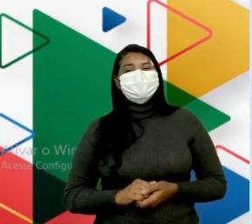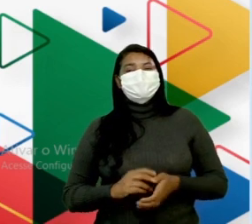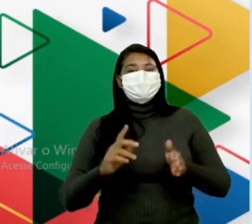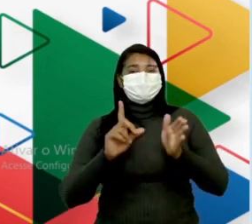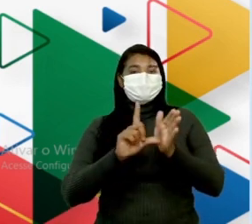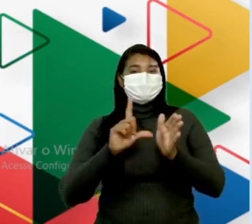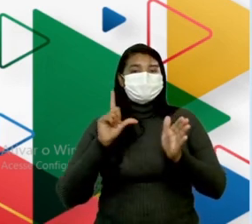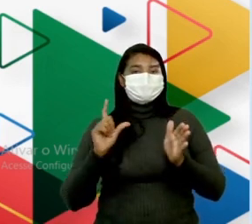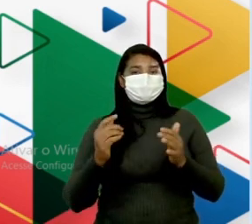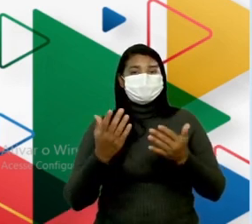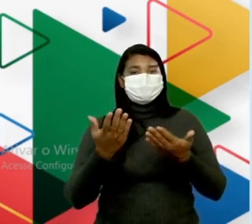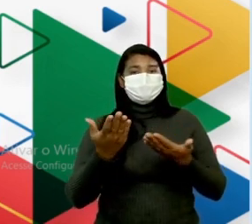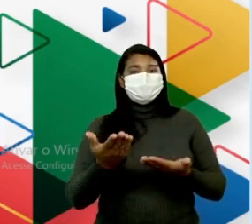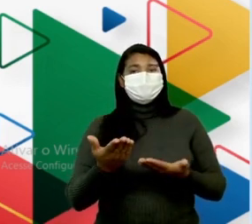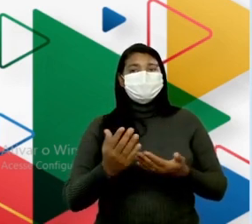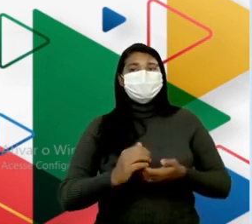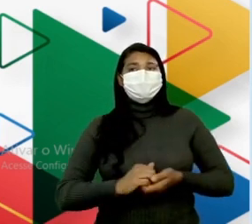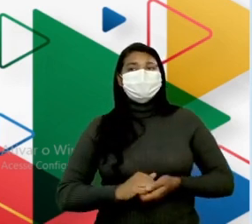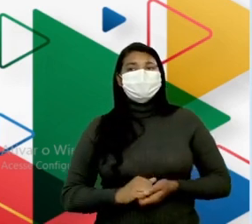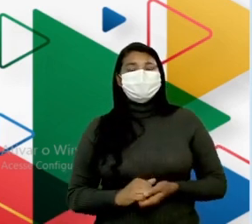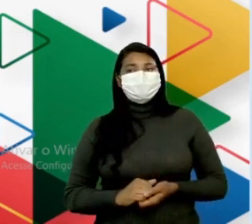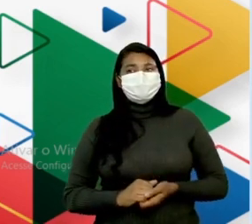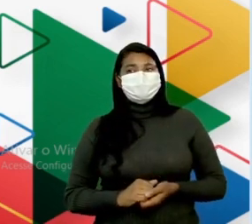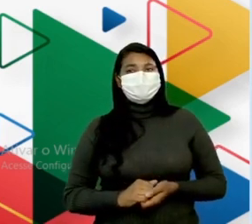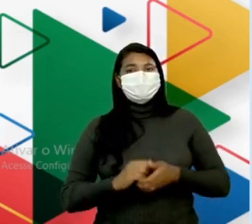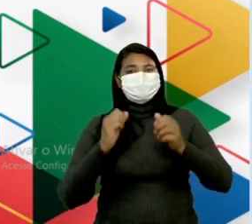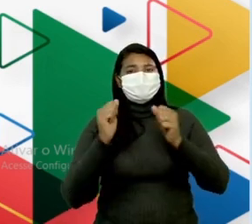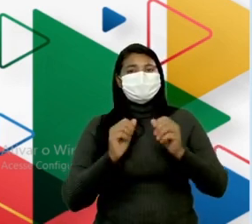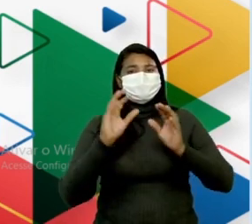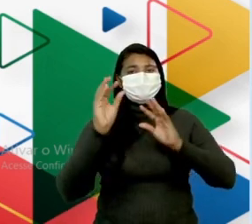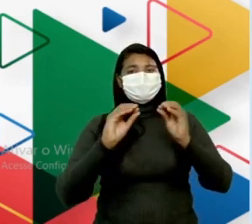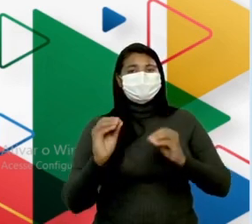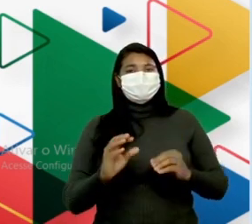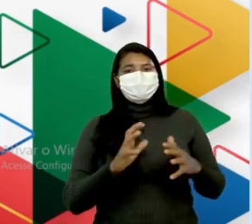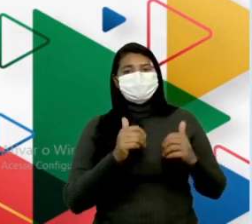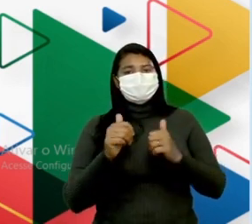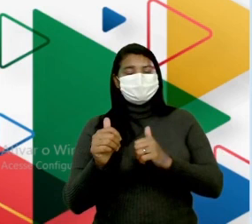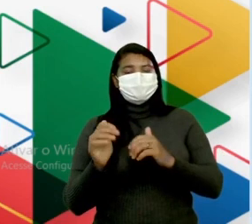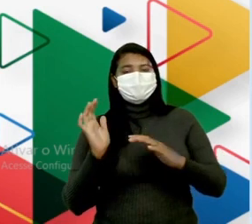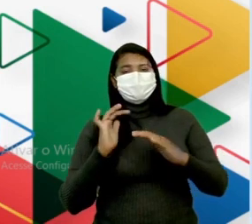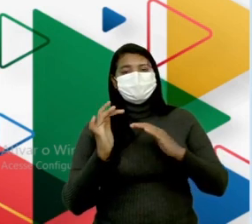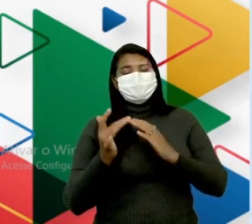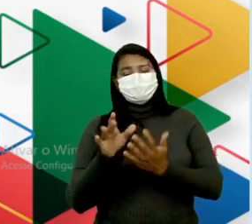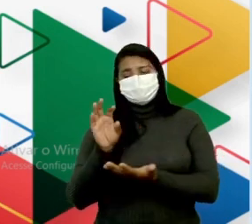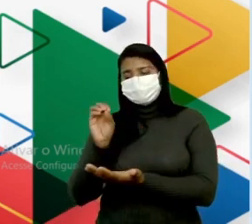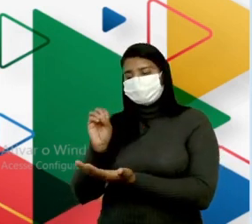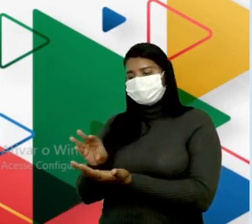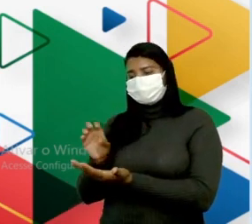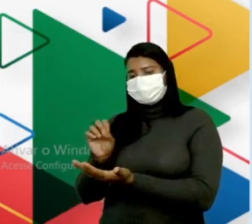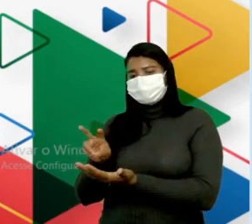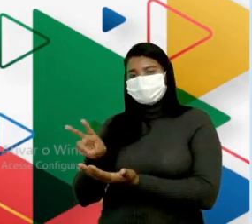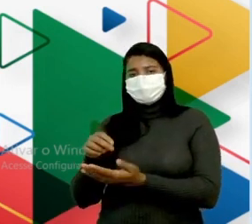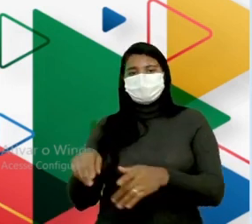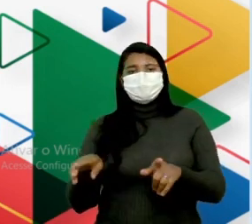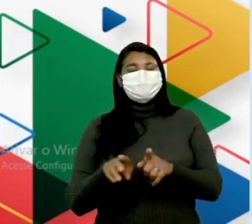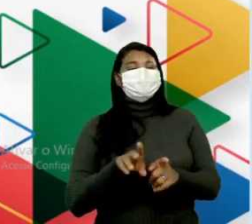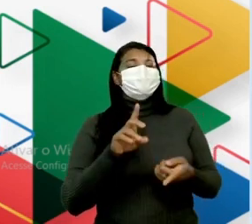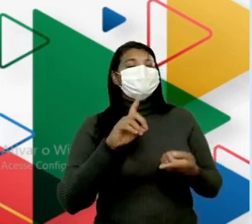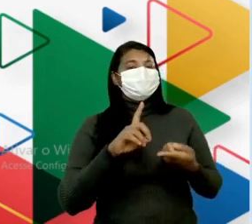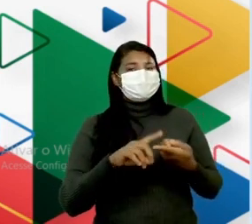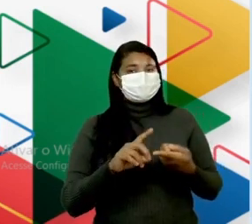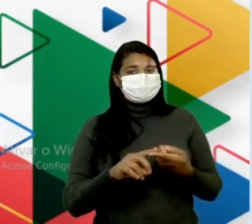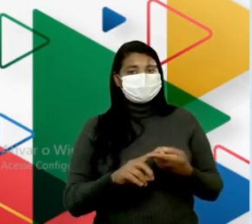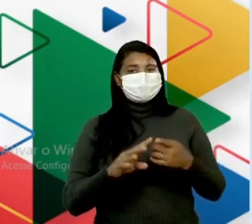Antes, você pode ali seguir as páginas do EducaPE